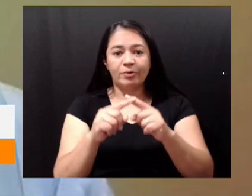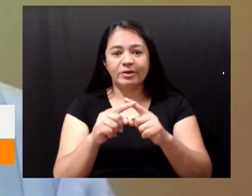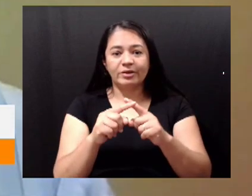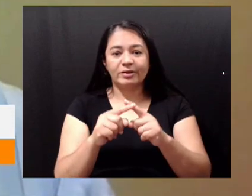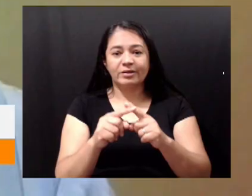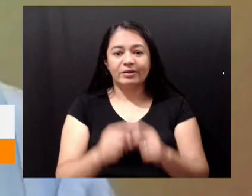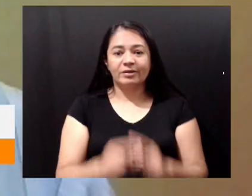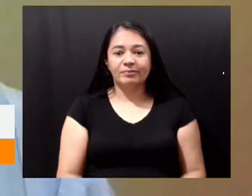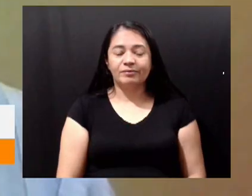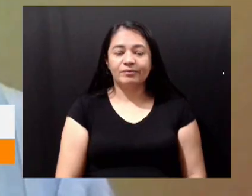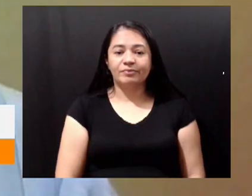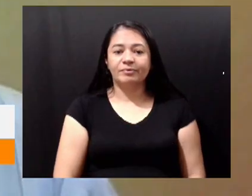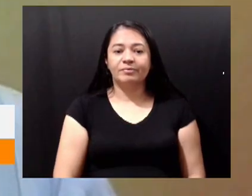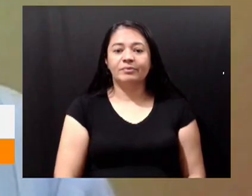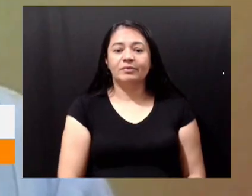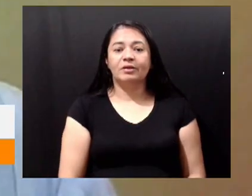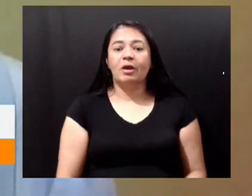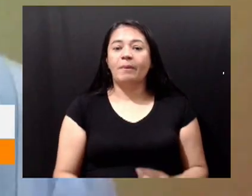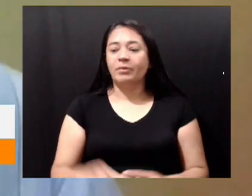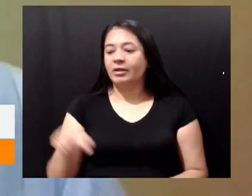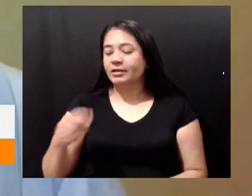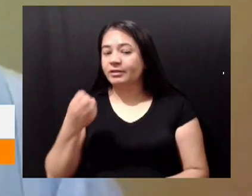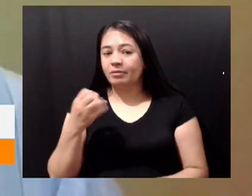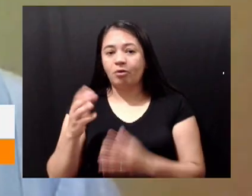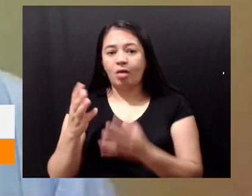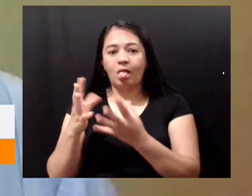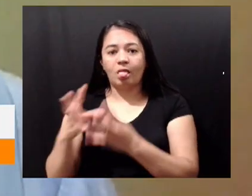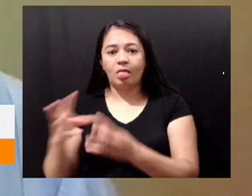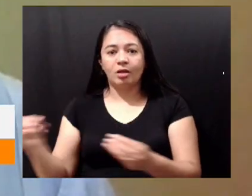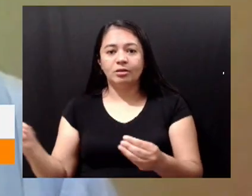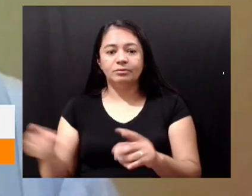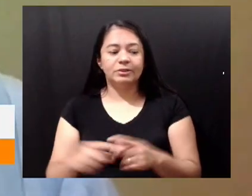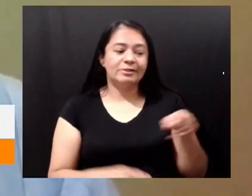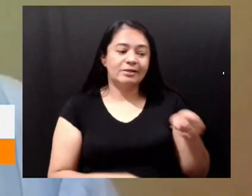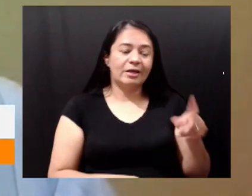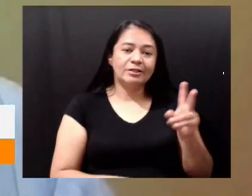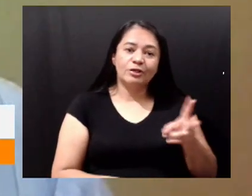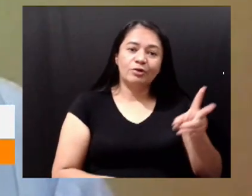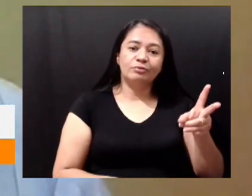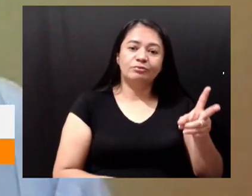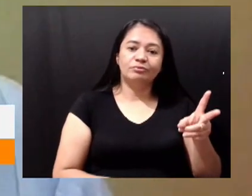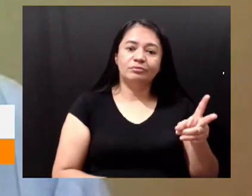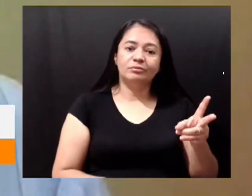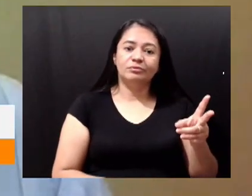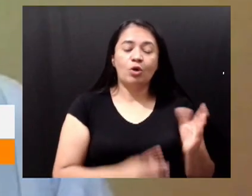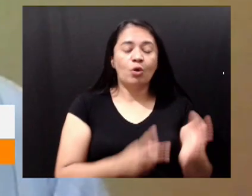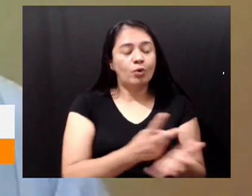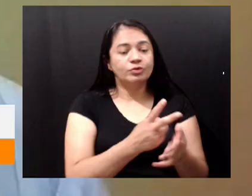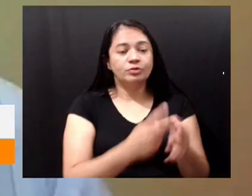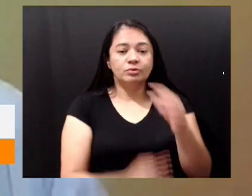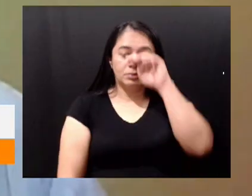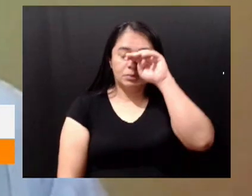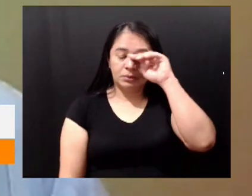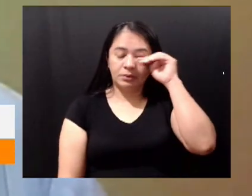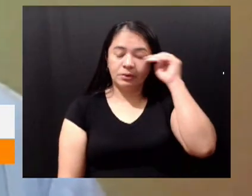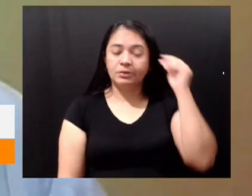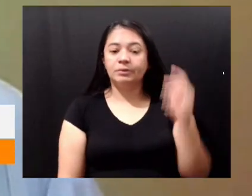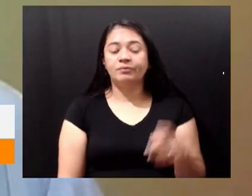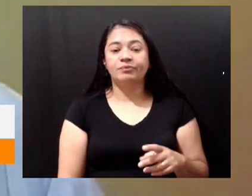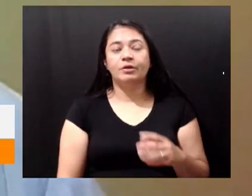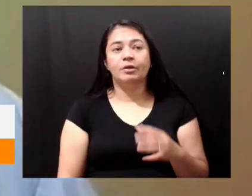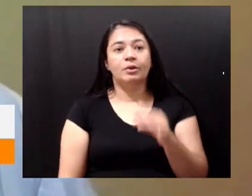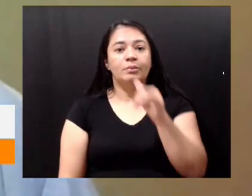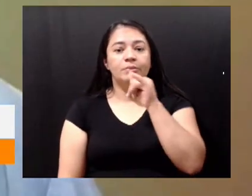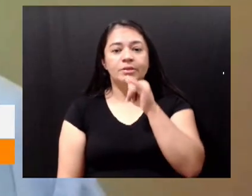foram eliminadas, então aquelas que resistem àquele antibiótico estão lá. E quando há uma debilitação, por exemplo,